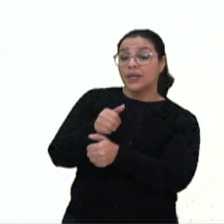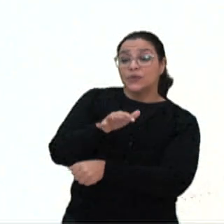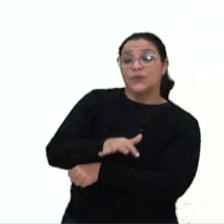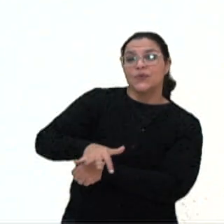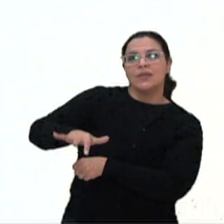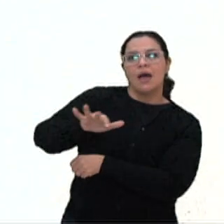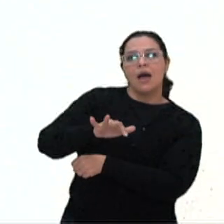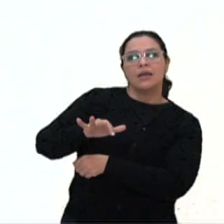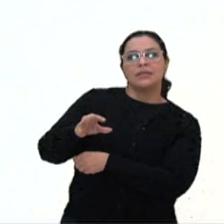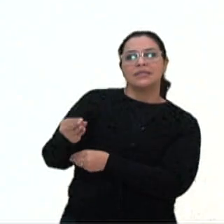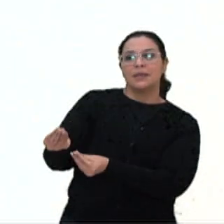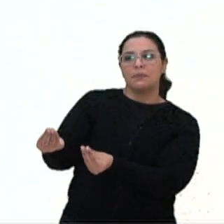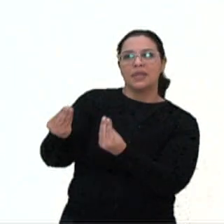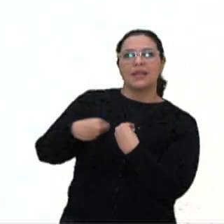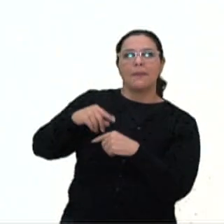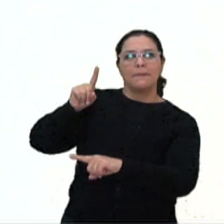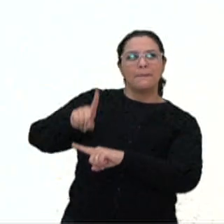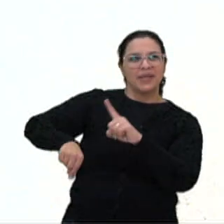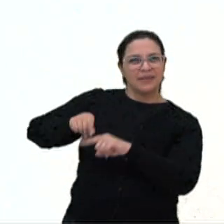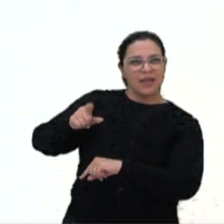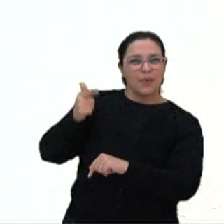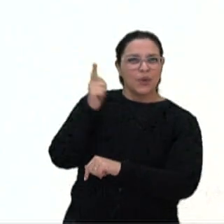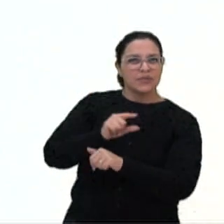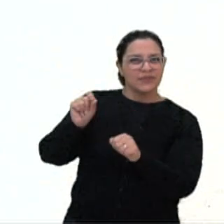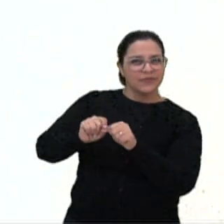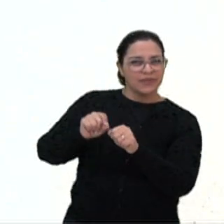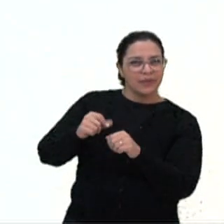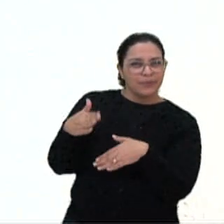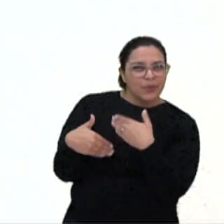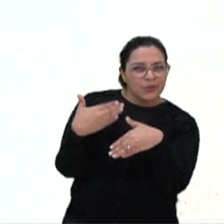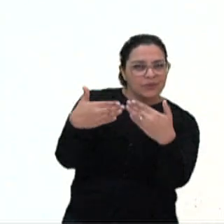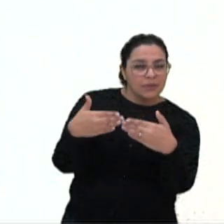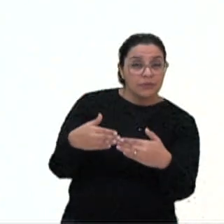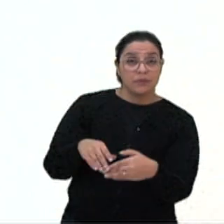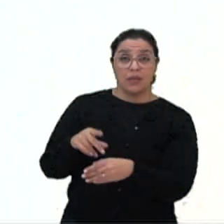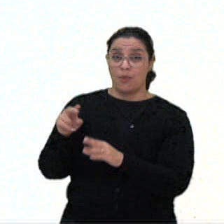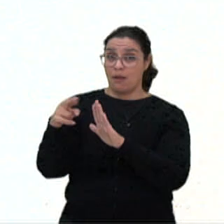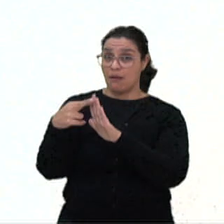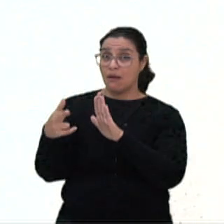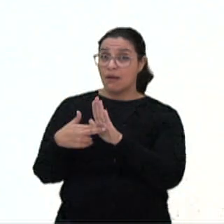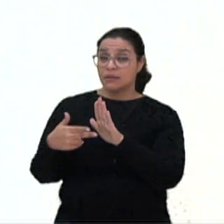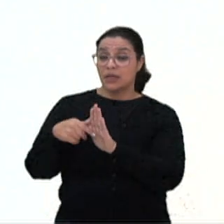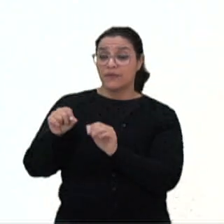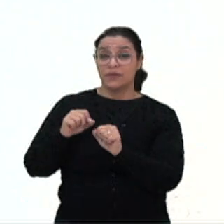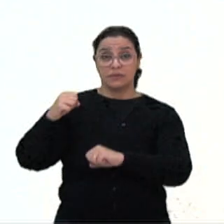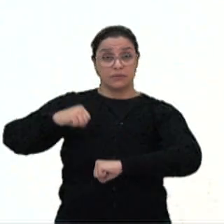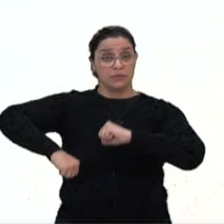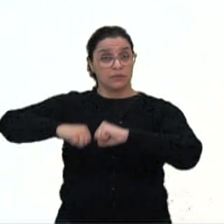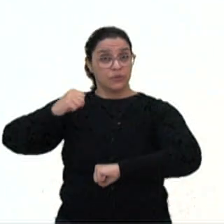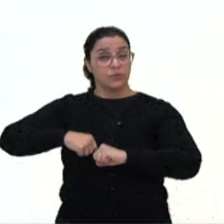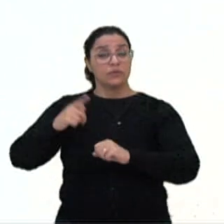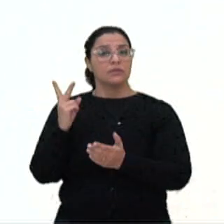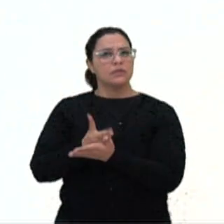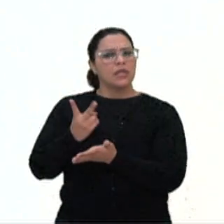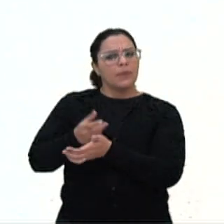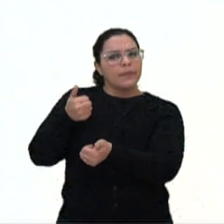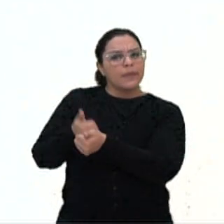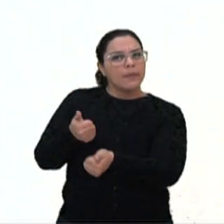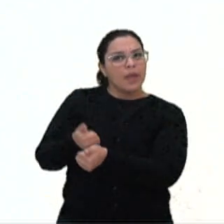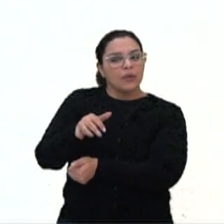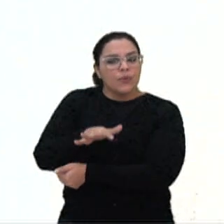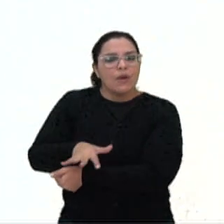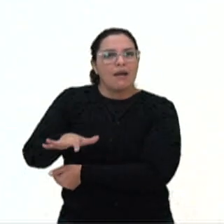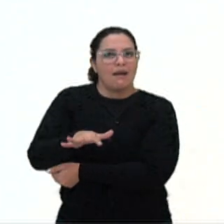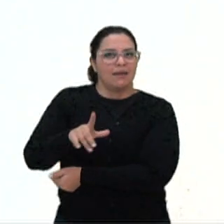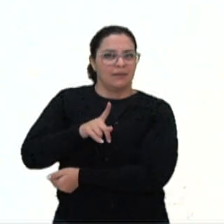áreas que fornecem matéria-prima. São fatores que fazem com que as indústrias se localizem em